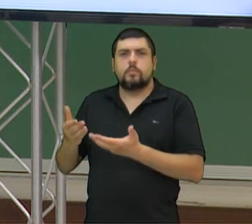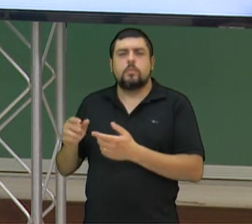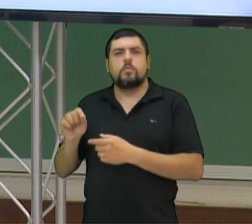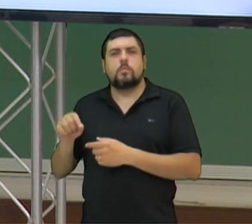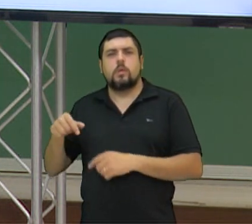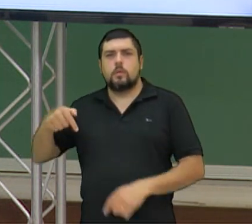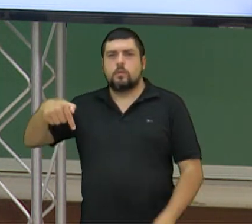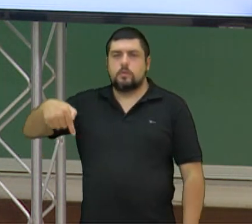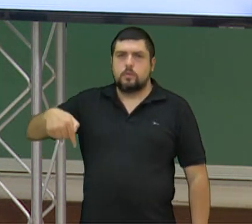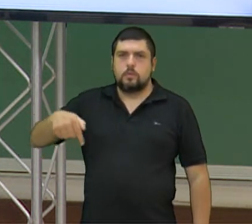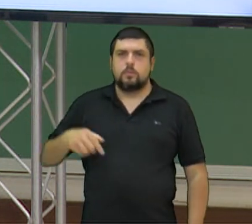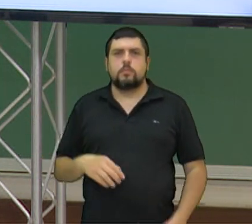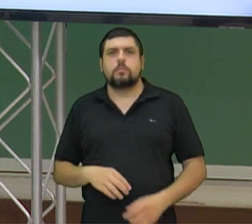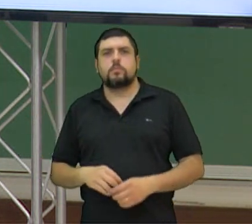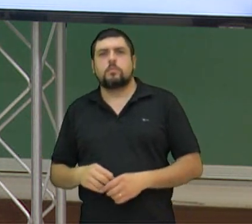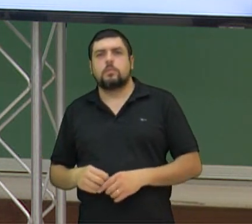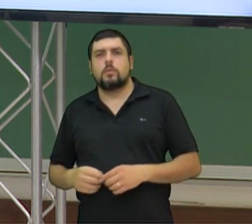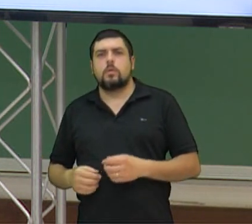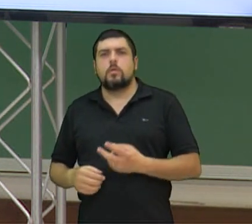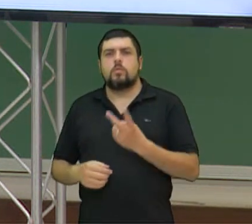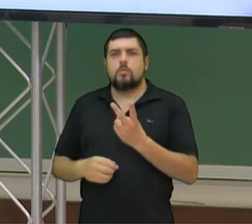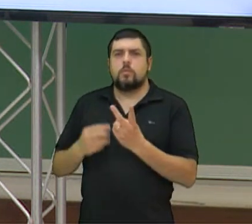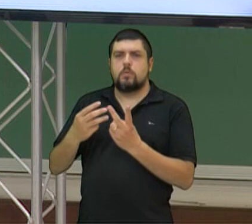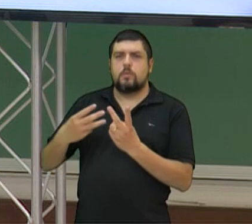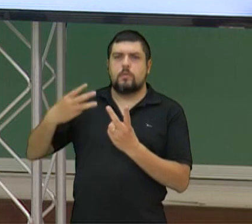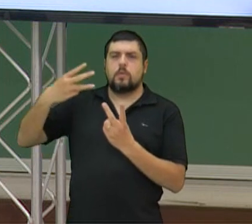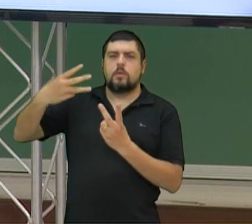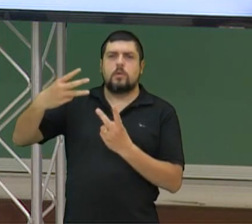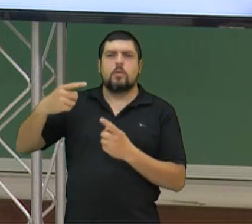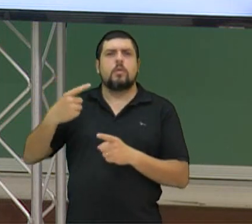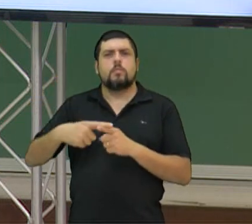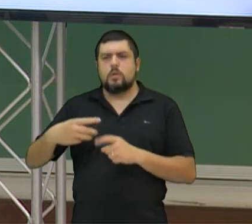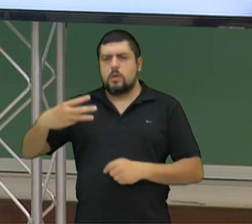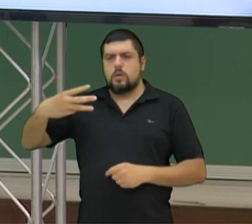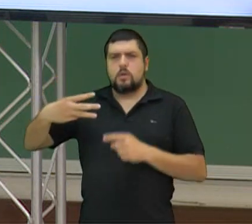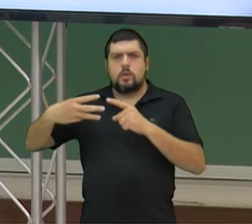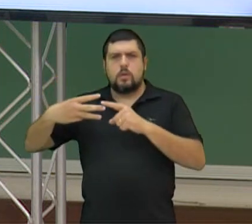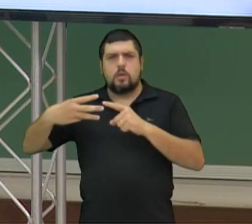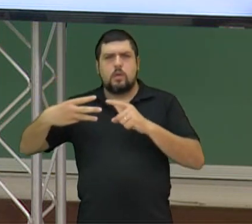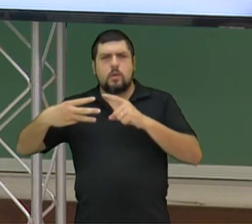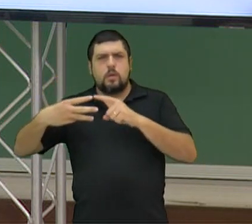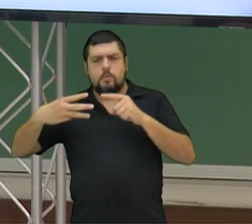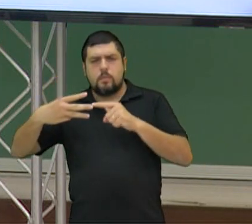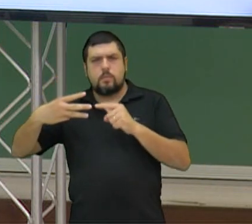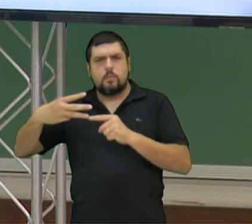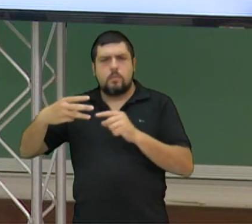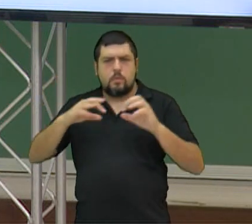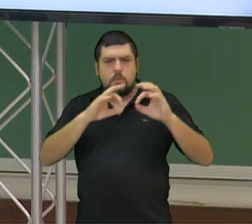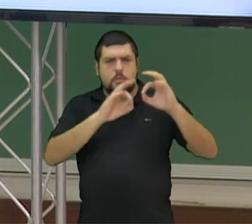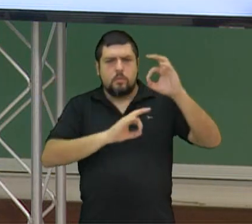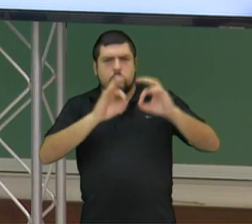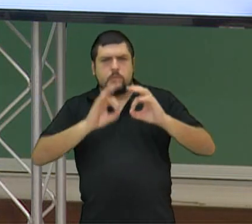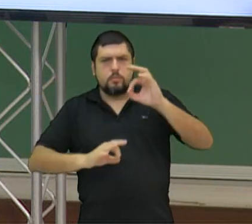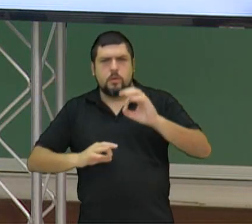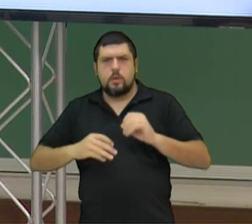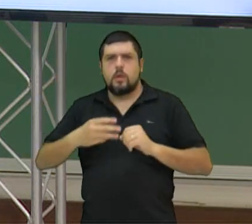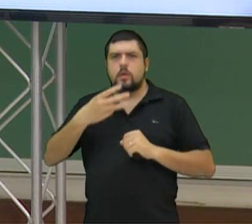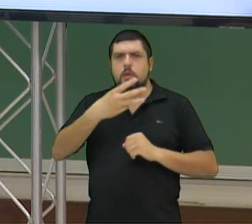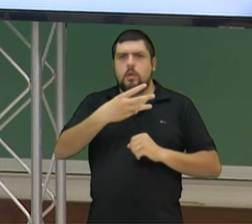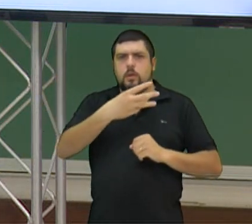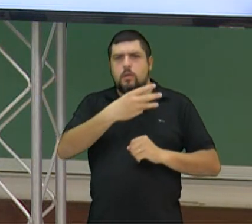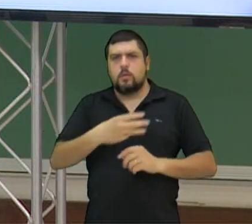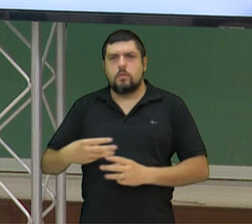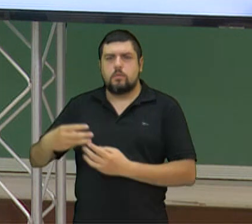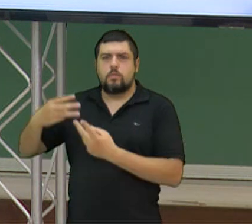certo? 2 elevado a 3. Por que 3? Porque são 3 equações, né? 3 polias nesse caso. Eu faço